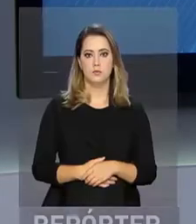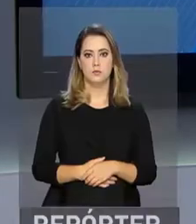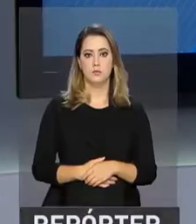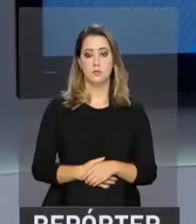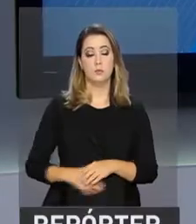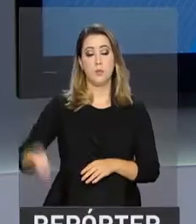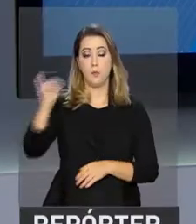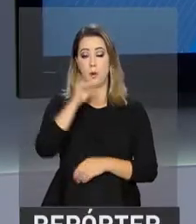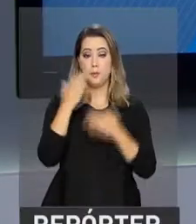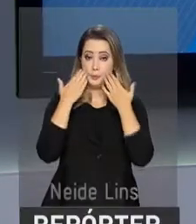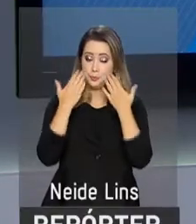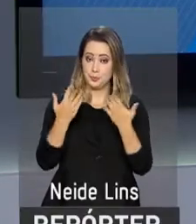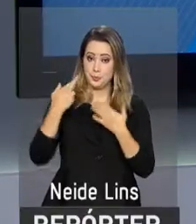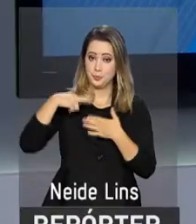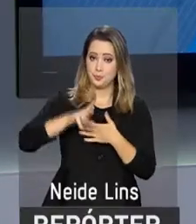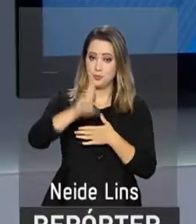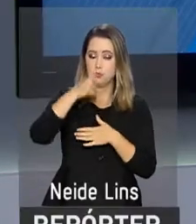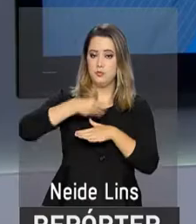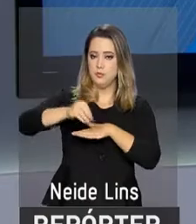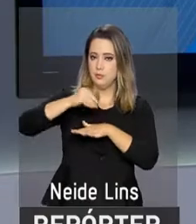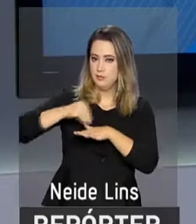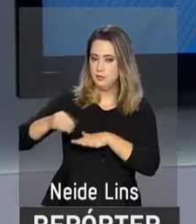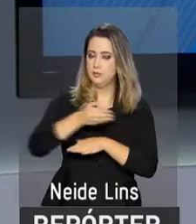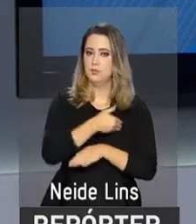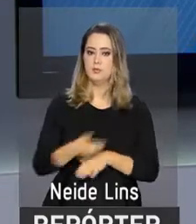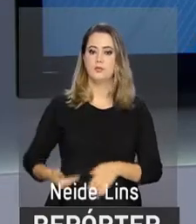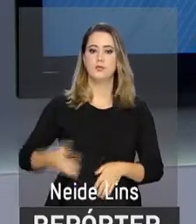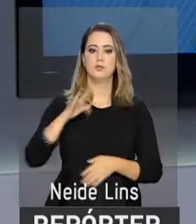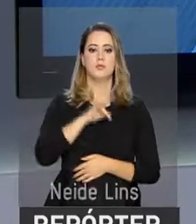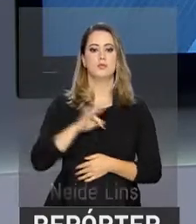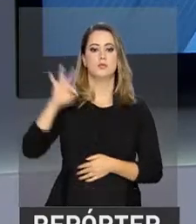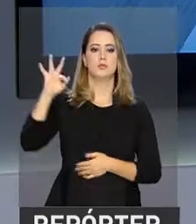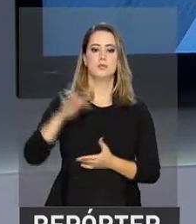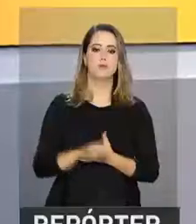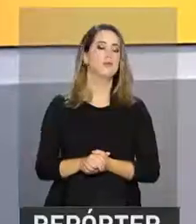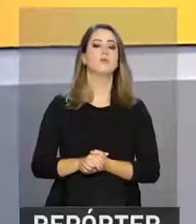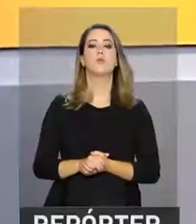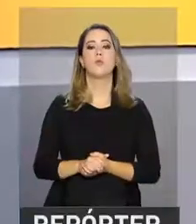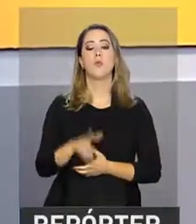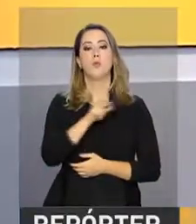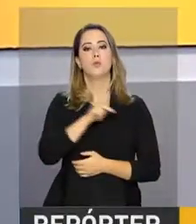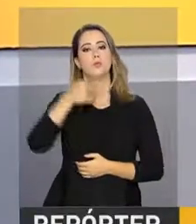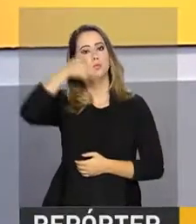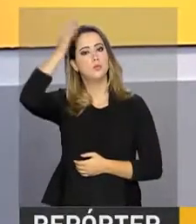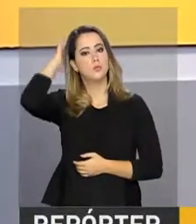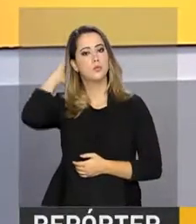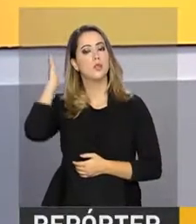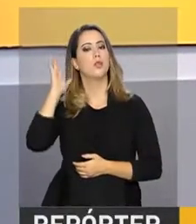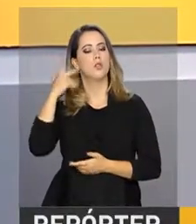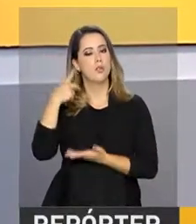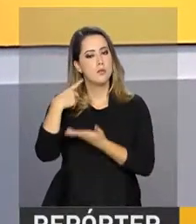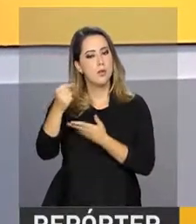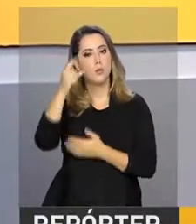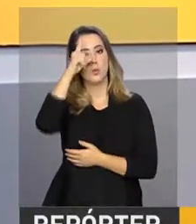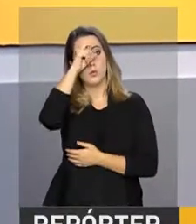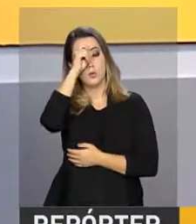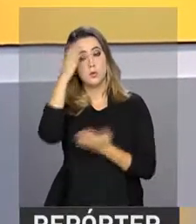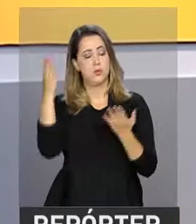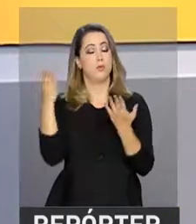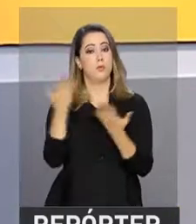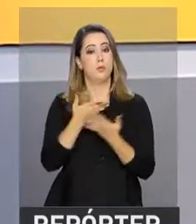Olá, no ar mais uma edição do Repórter NBR, as notícias do governo federal. O presidente Michel Temer recebeu alta do